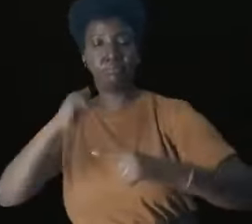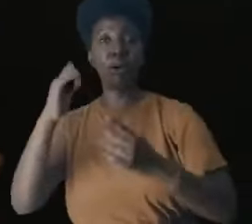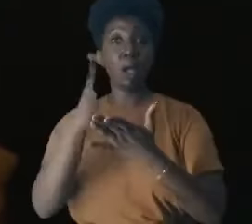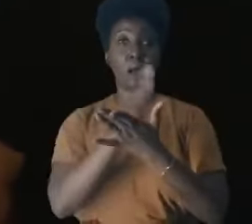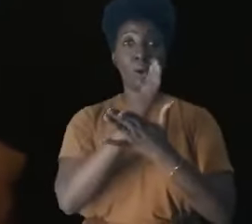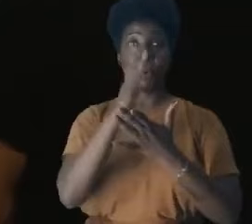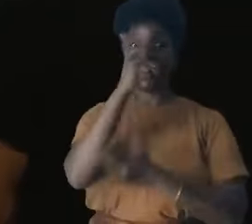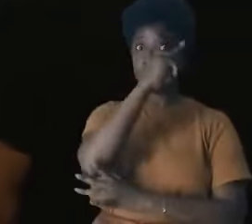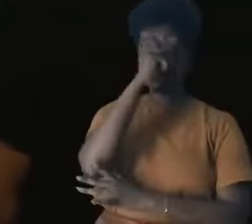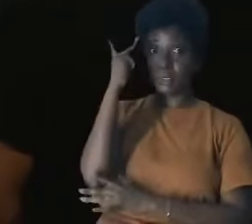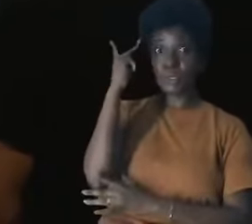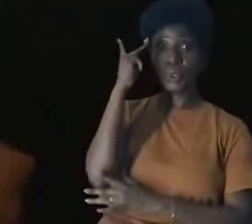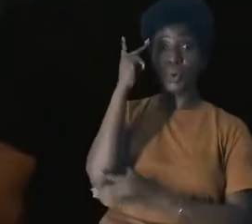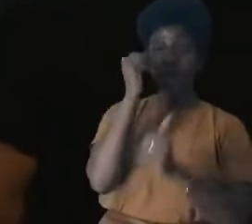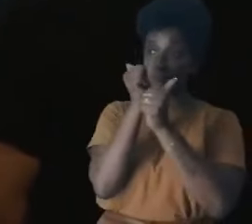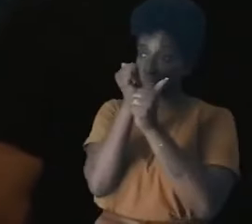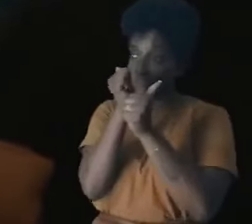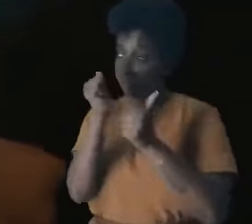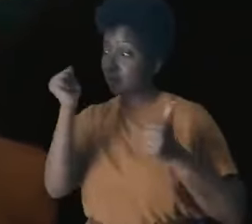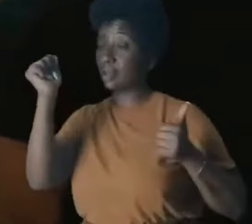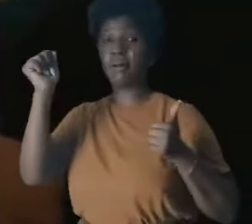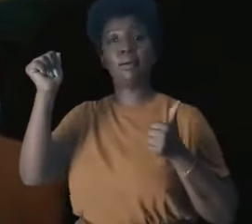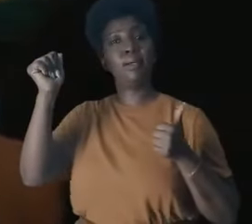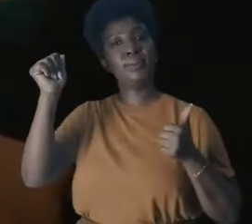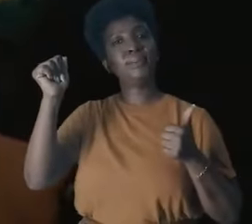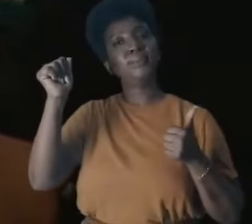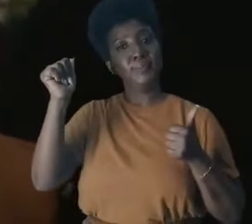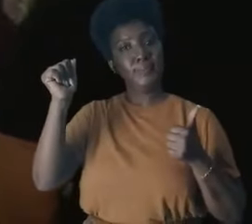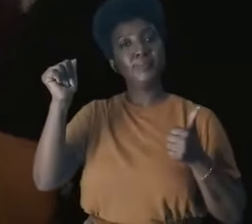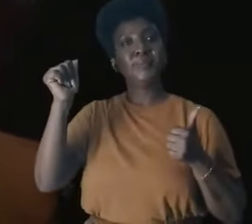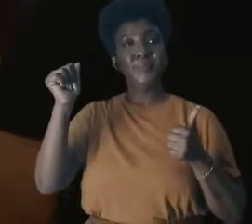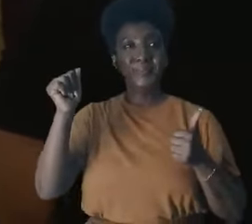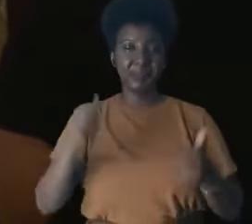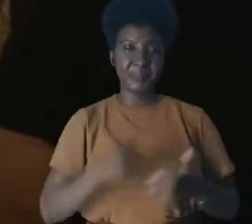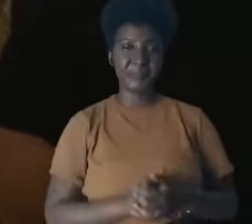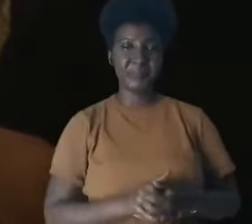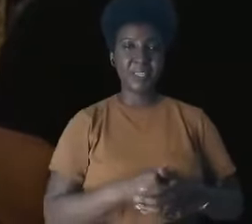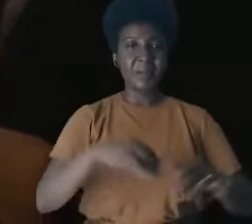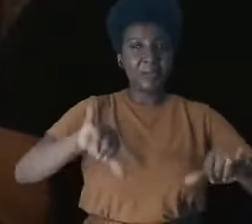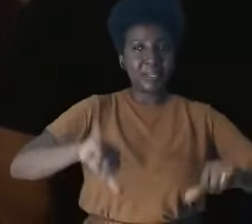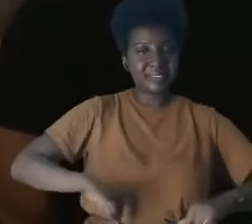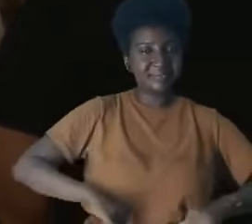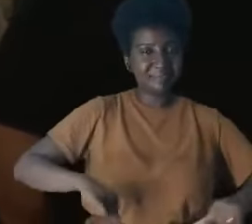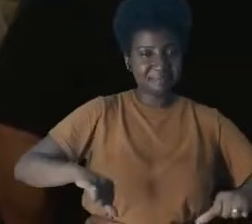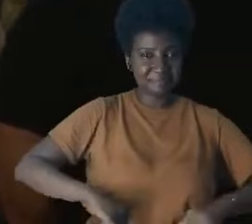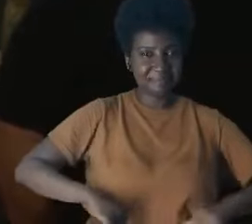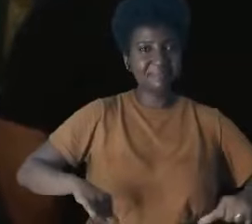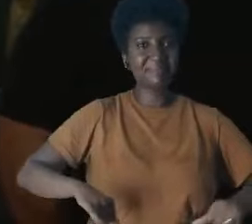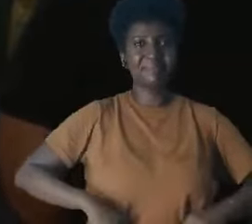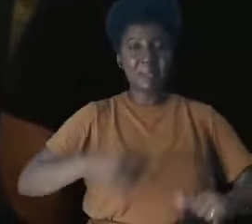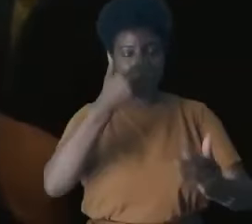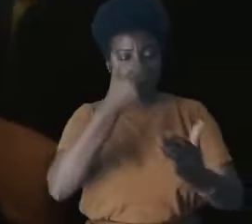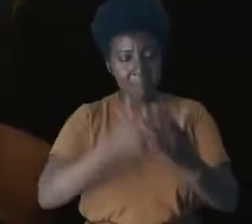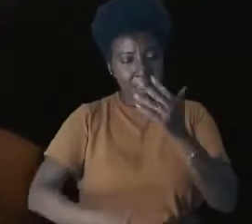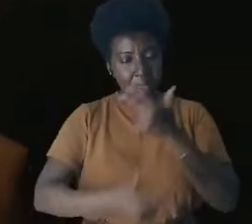Alguns até se afastaram da igreja nesses últimos anos, pela dor, pela tristeza, pelas